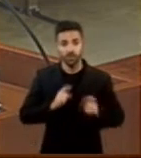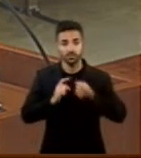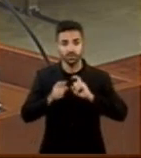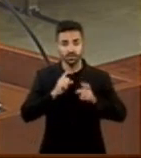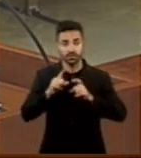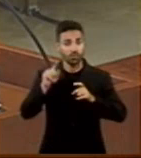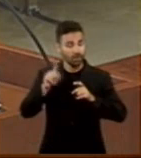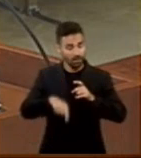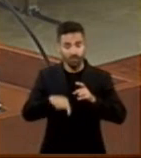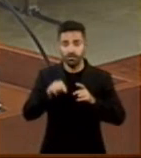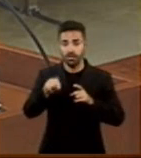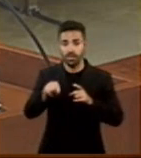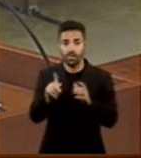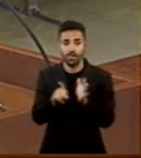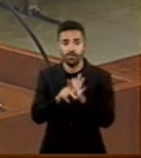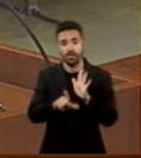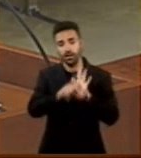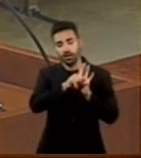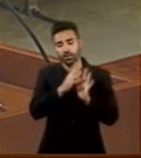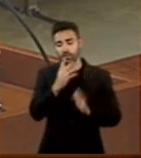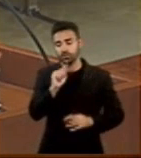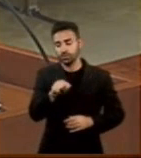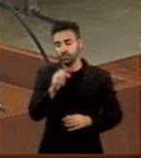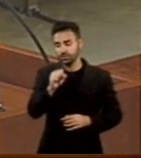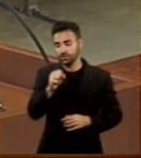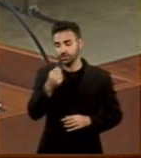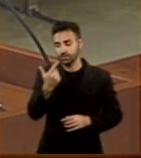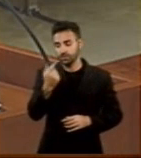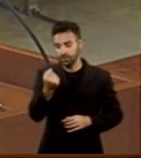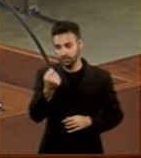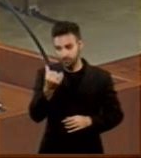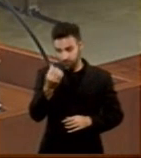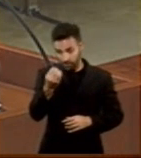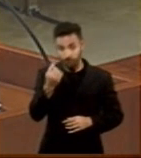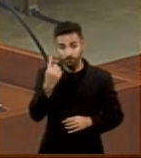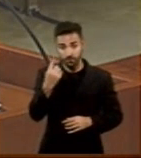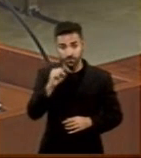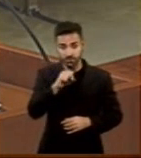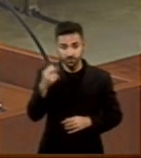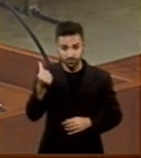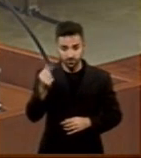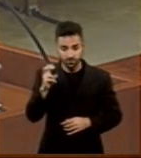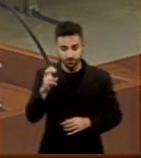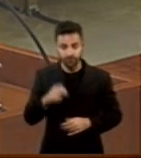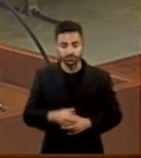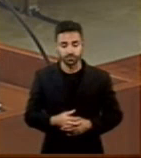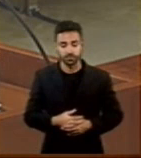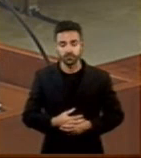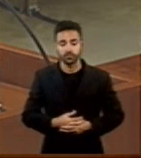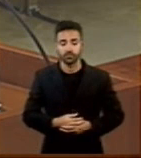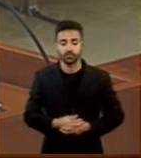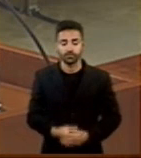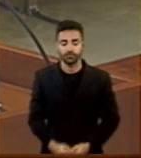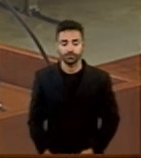que é o destinatário da Lei 4.860, de 65. Muito bem, Excelências.